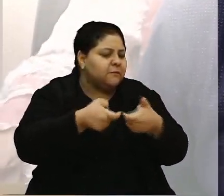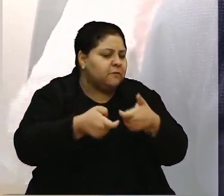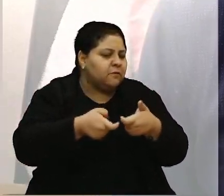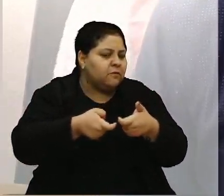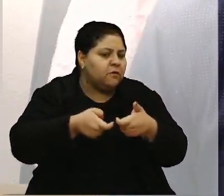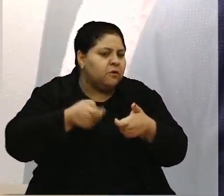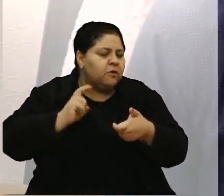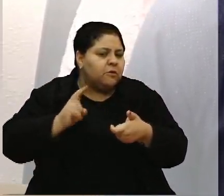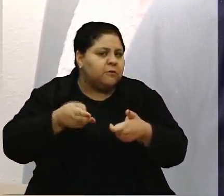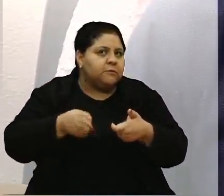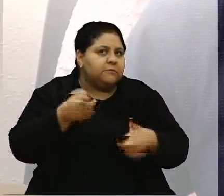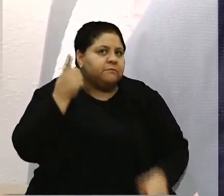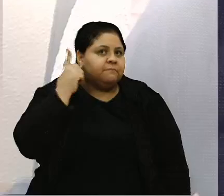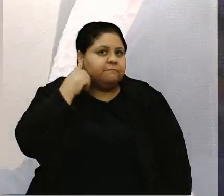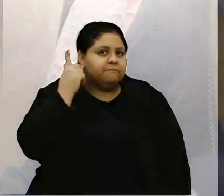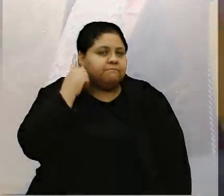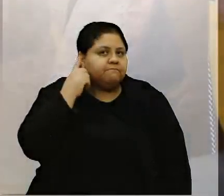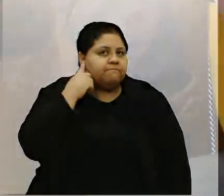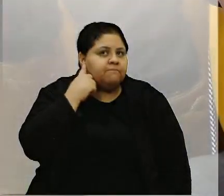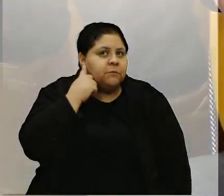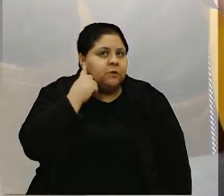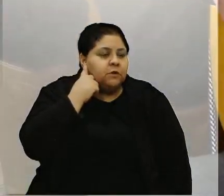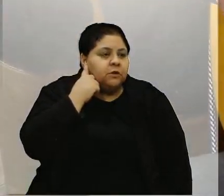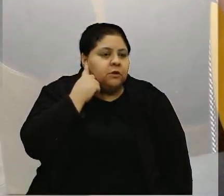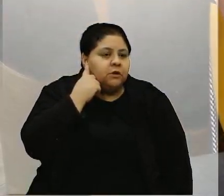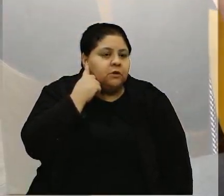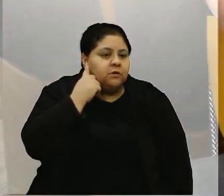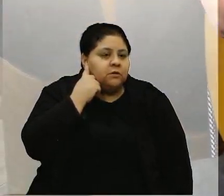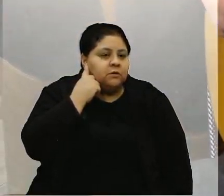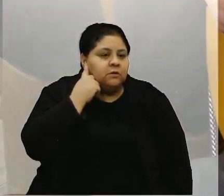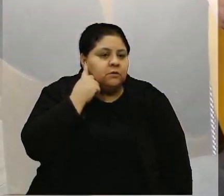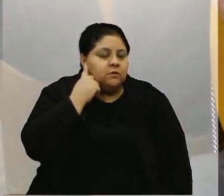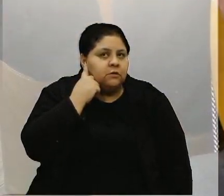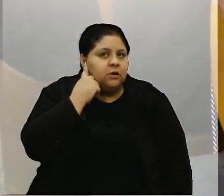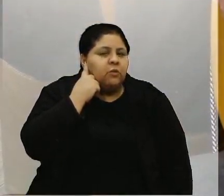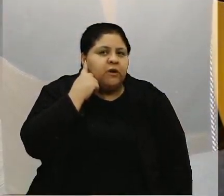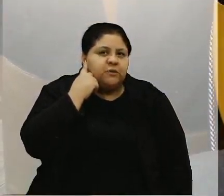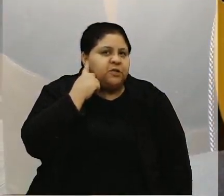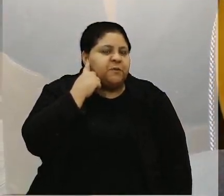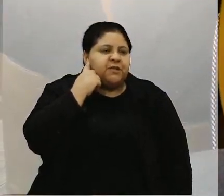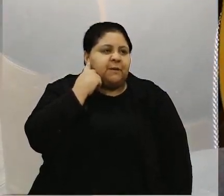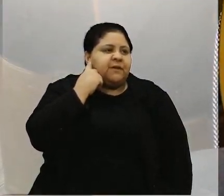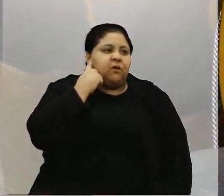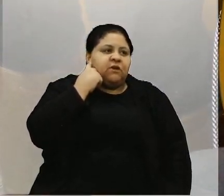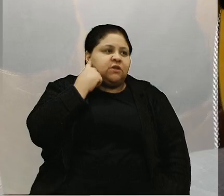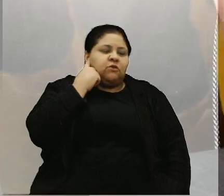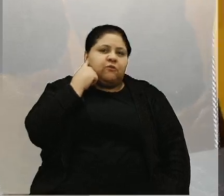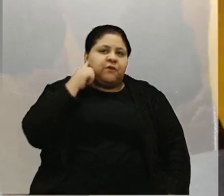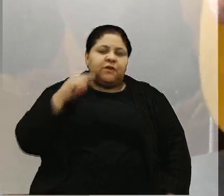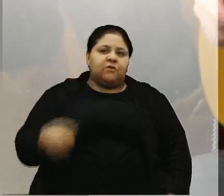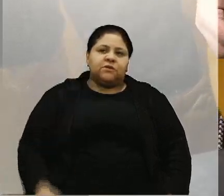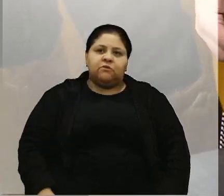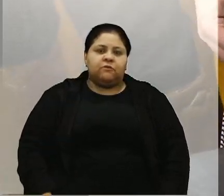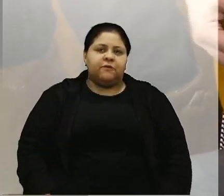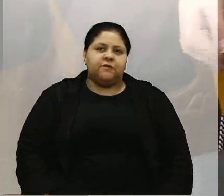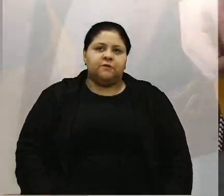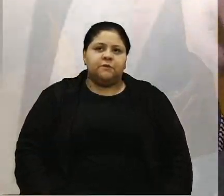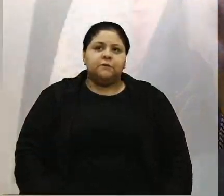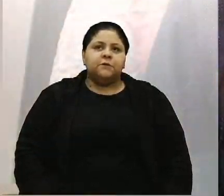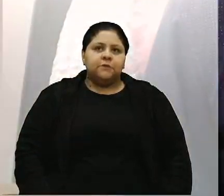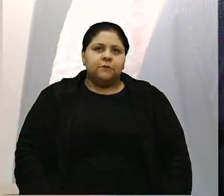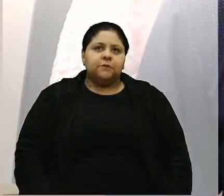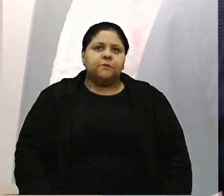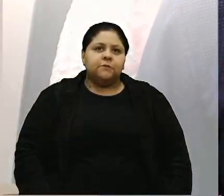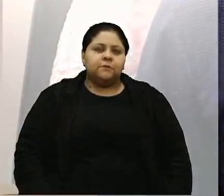contigo sofro junto, ao te ver quase defunto de arrasto, de cego, como quem diz, não